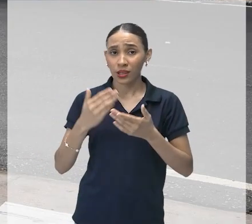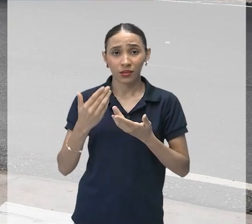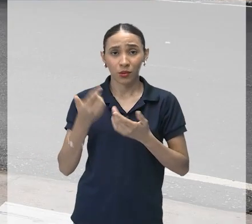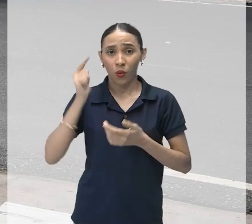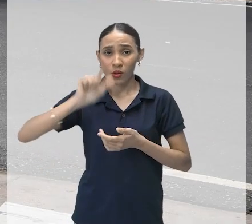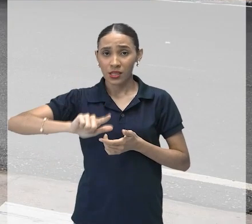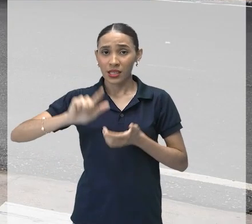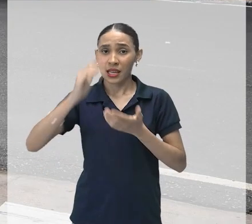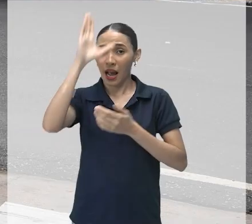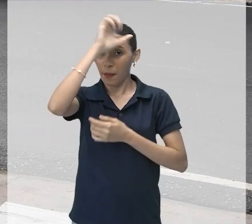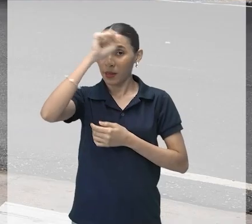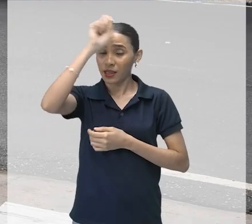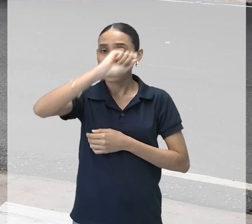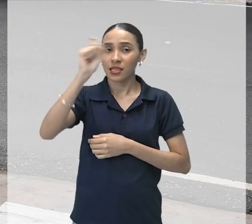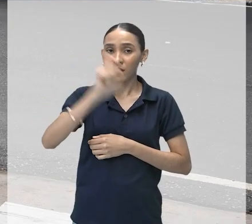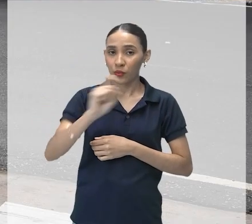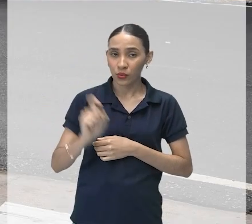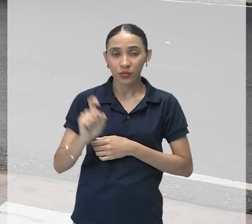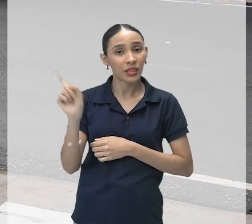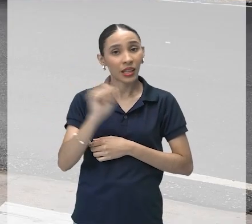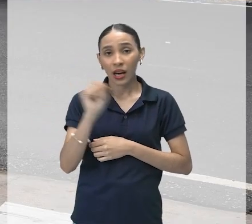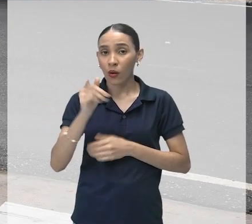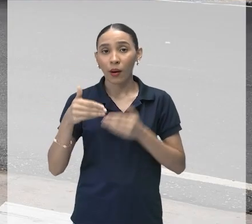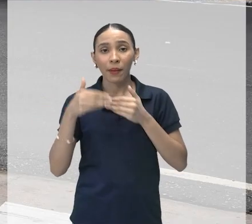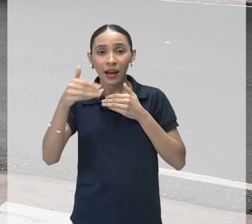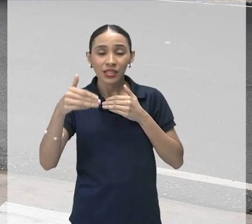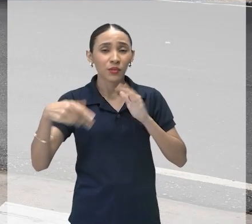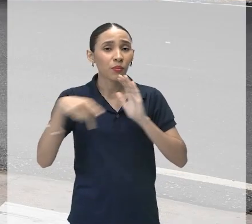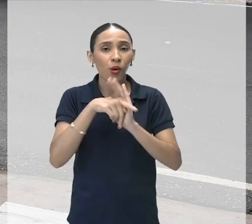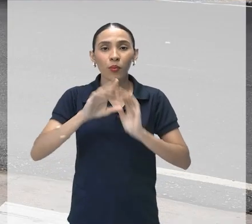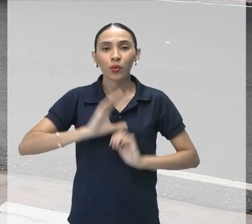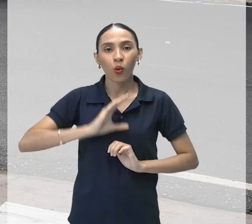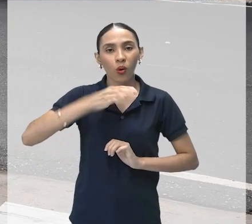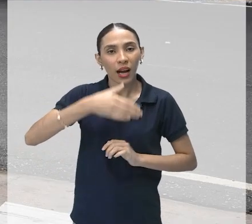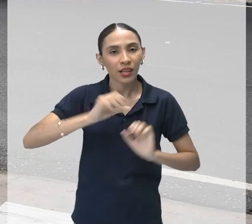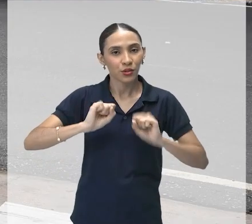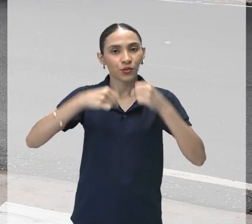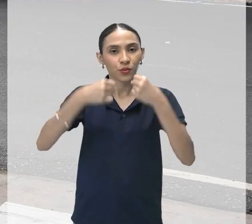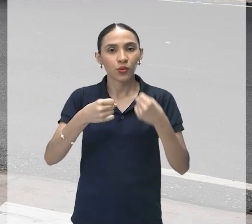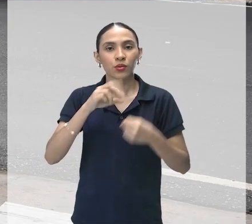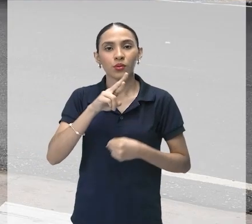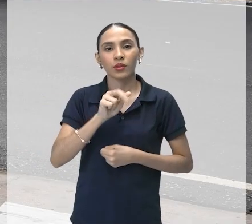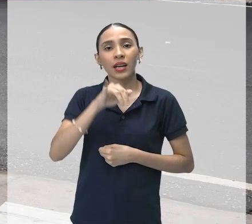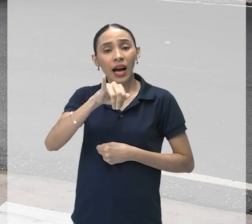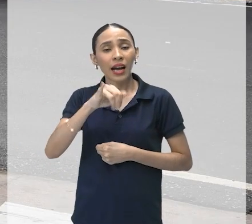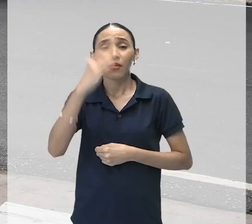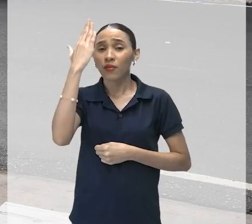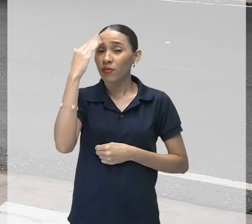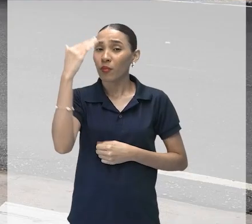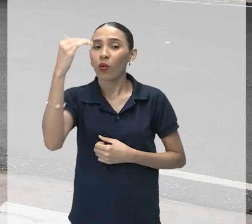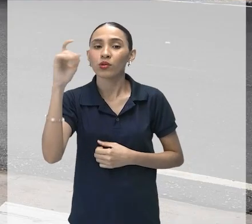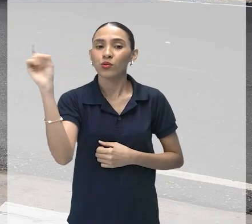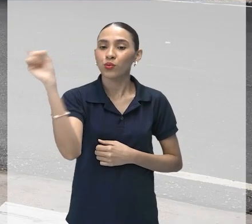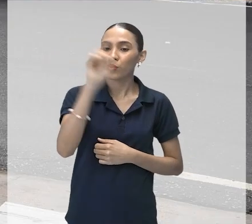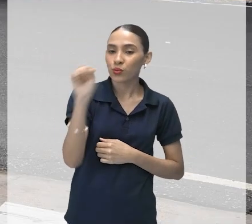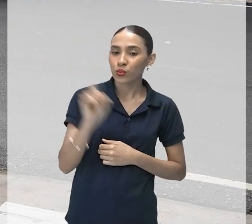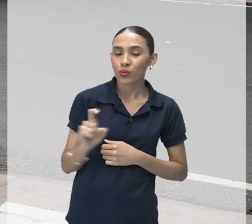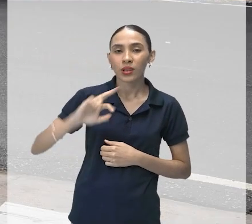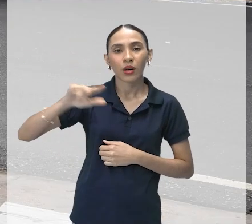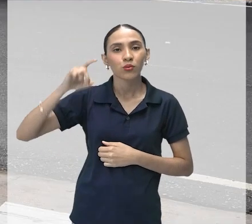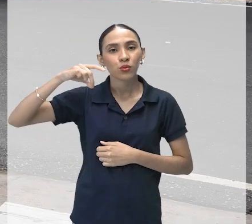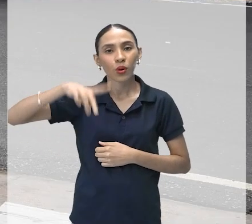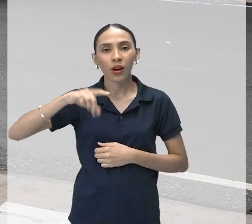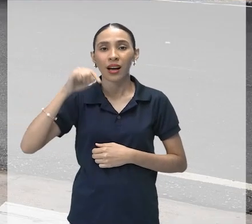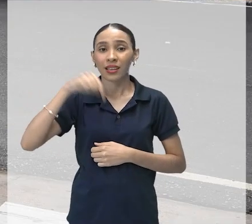poder desenhar e pintar. Então, a partir dos seus próprios esforços, Raiz se tornou um grande grafiteiro, não só